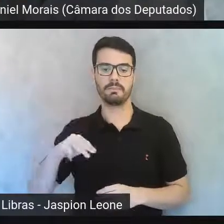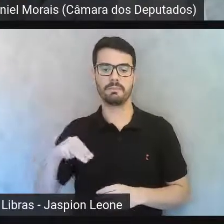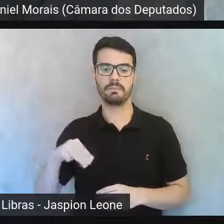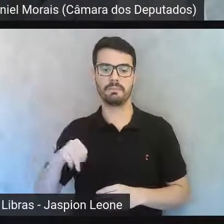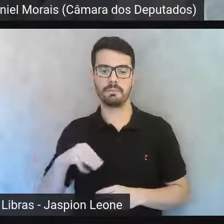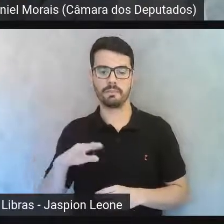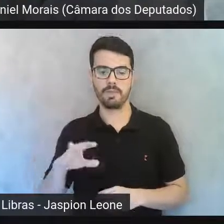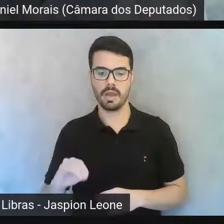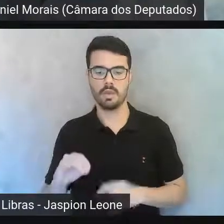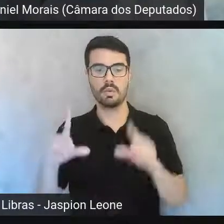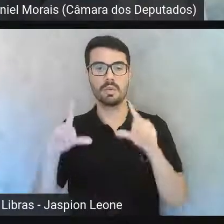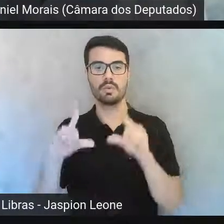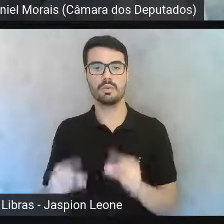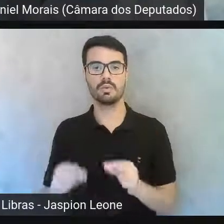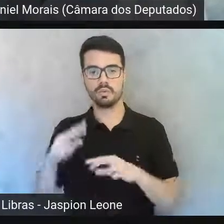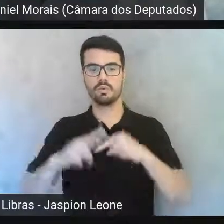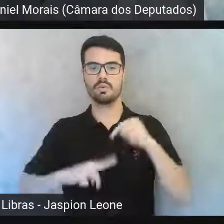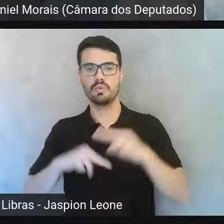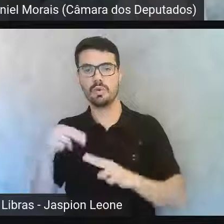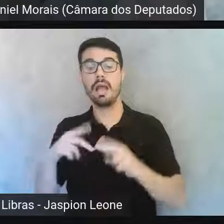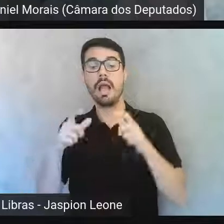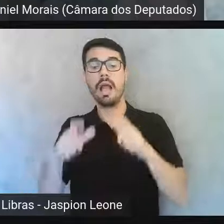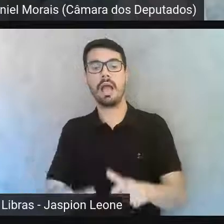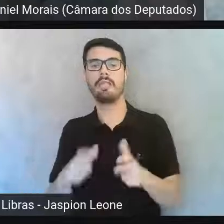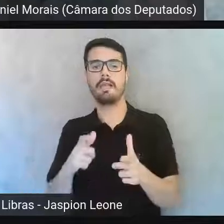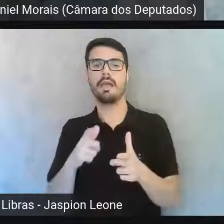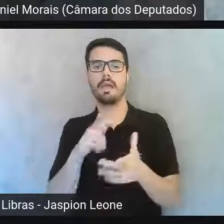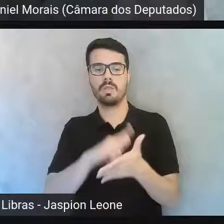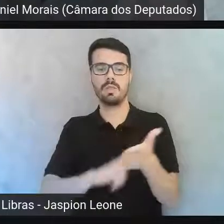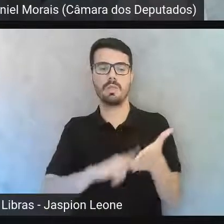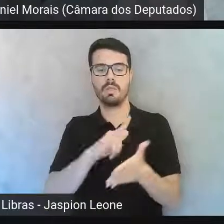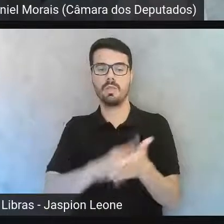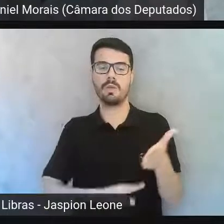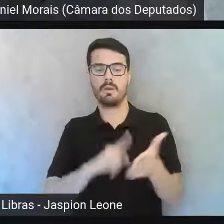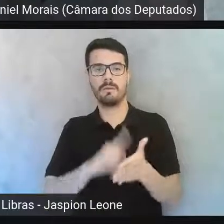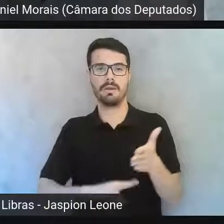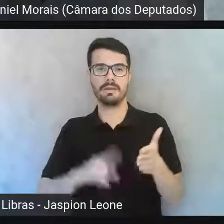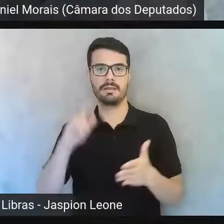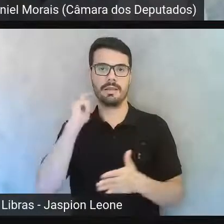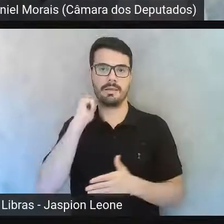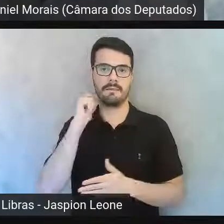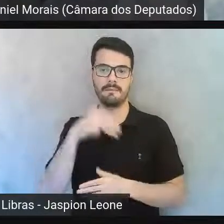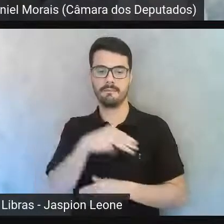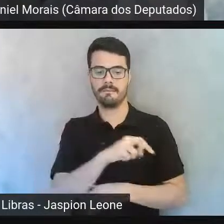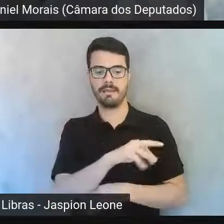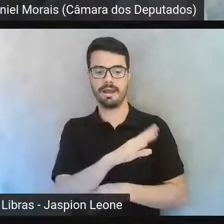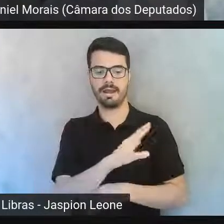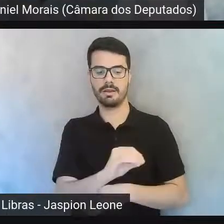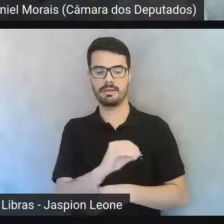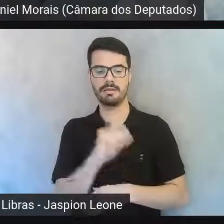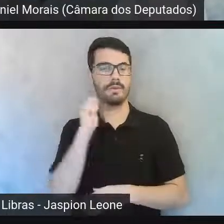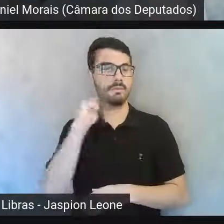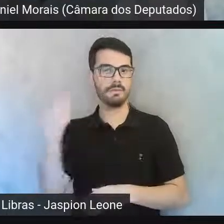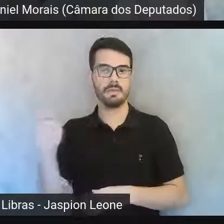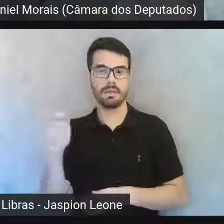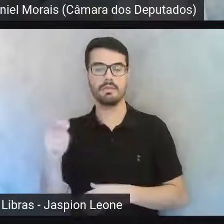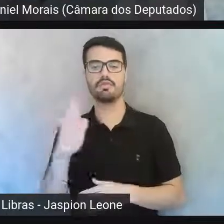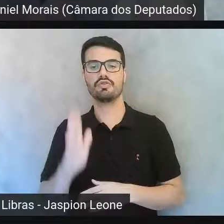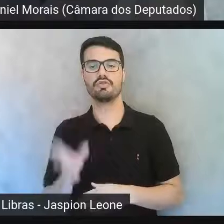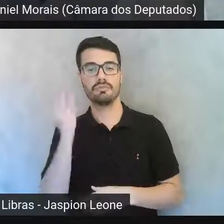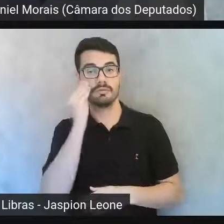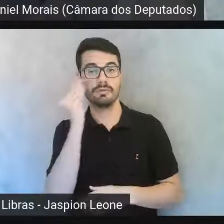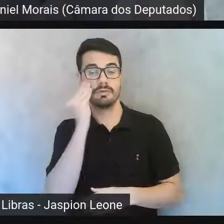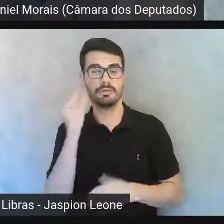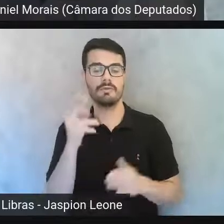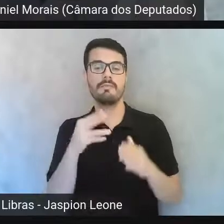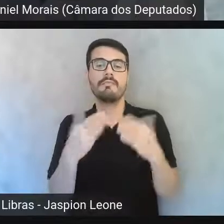junho. Ok. Cadê o documento de março, abril e maio? O gestor atestou a nota, o fiscal atestou a nota. Cadê